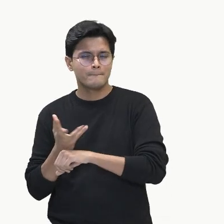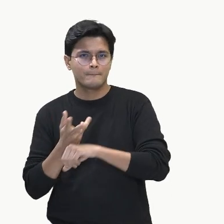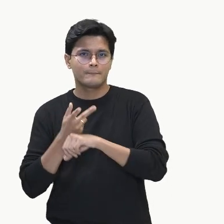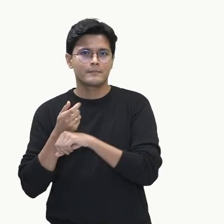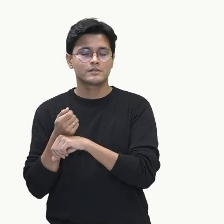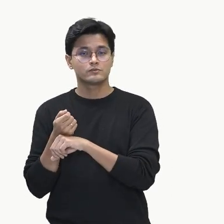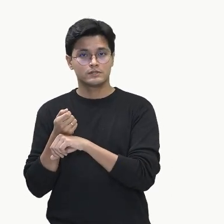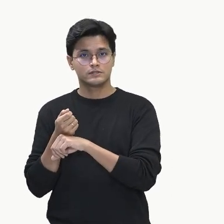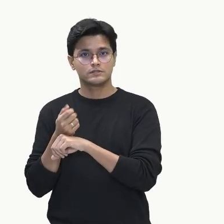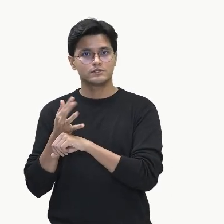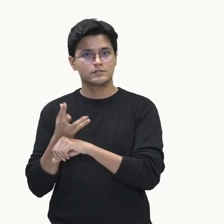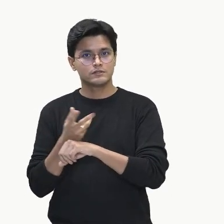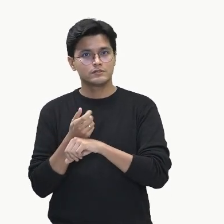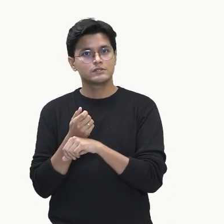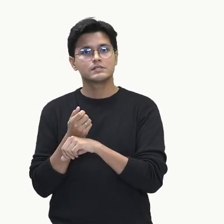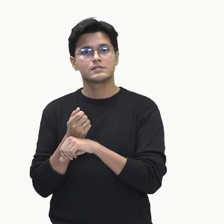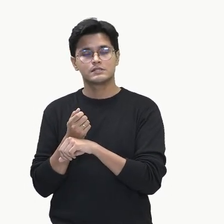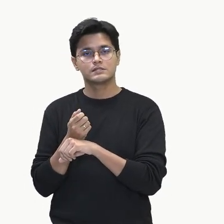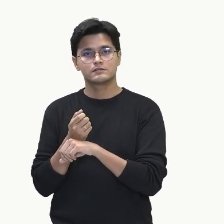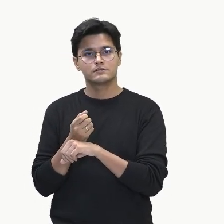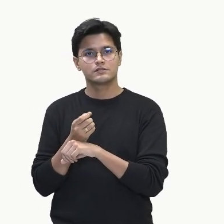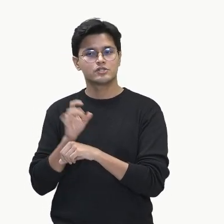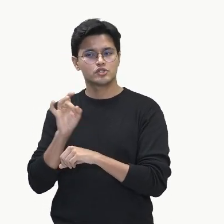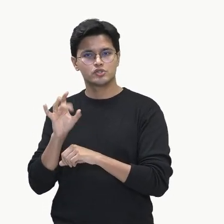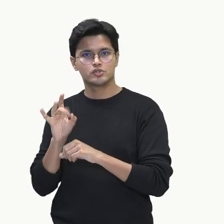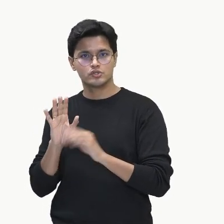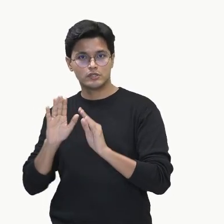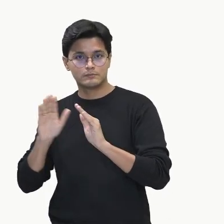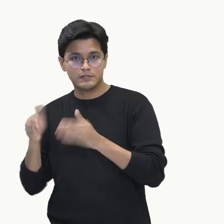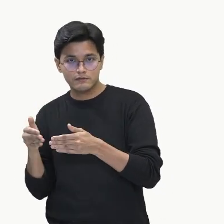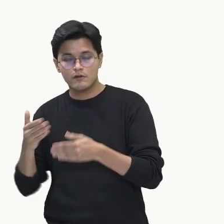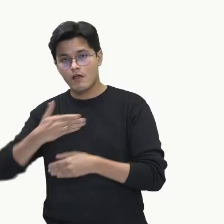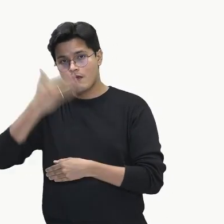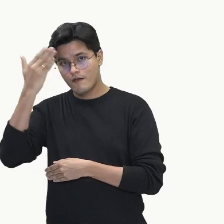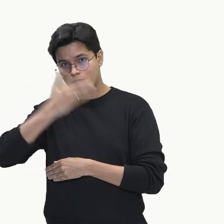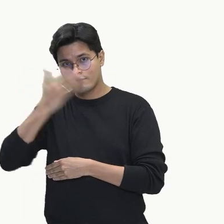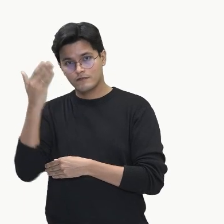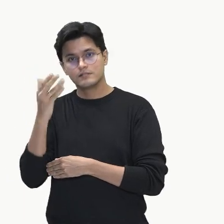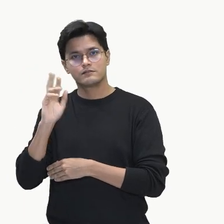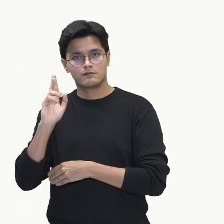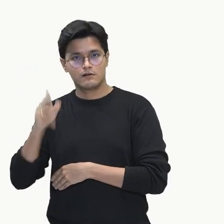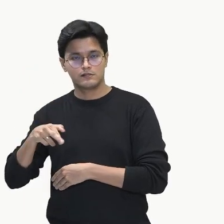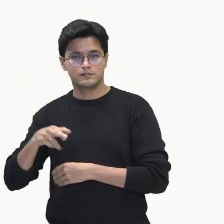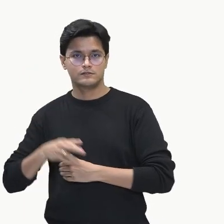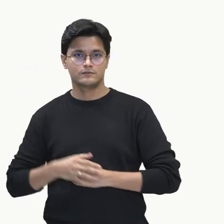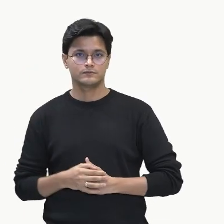persuadir, senão pela evidência da nossa razão.